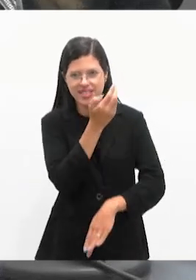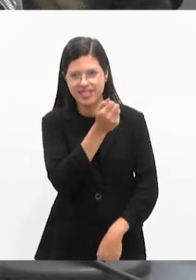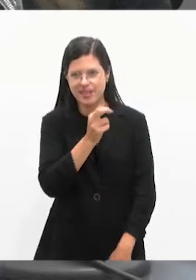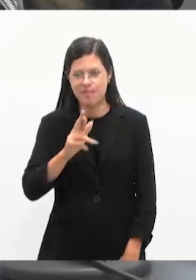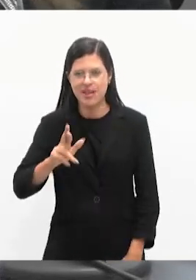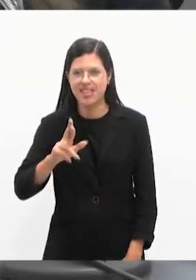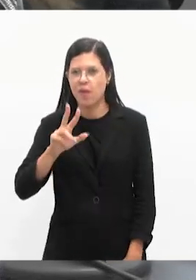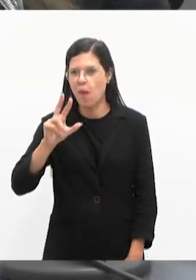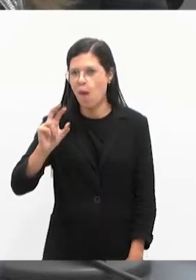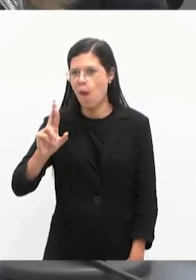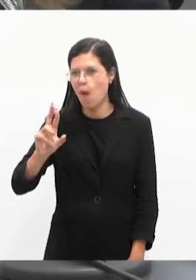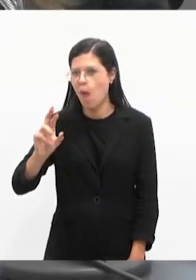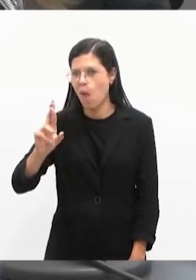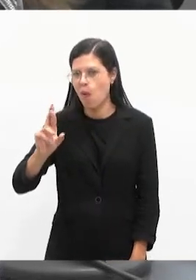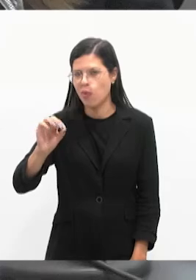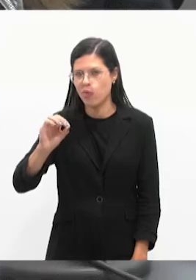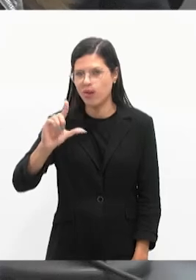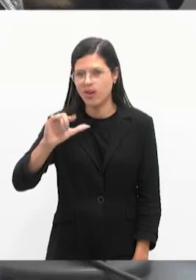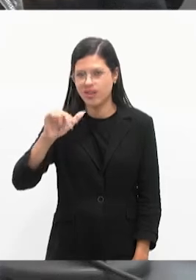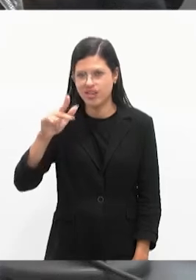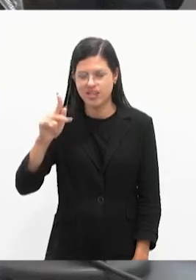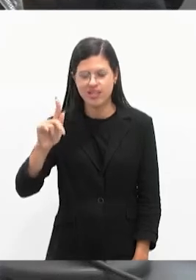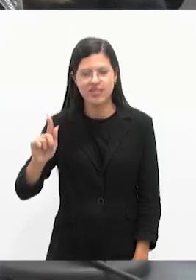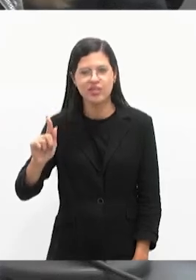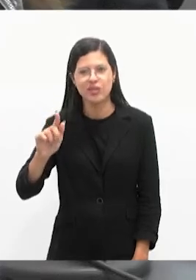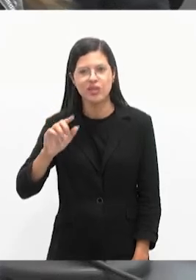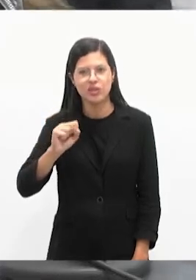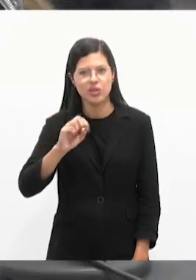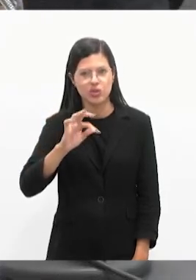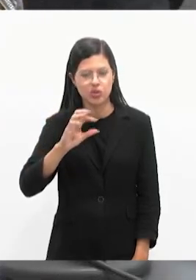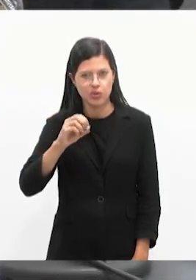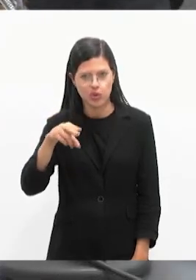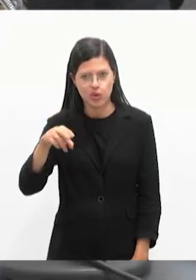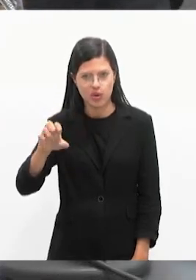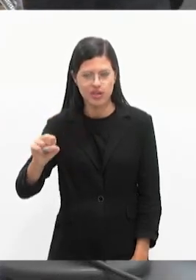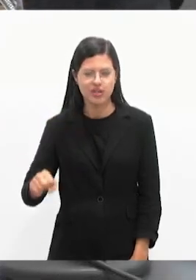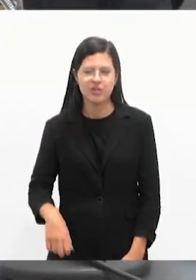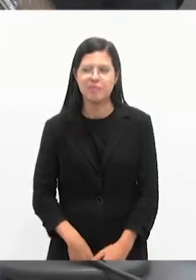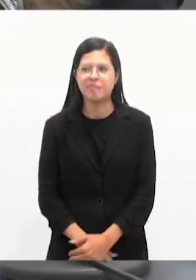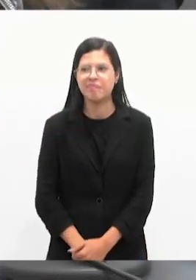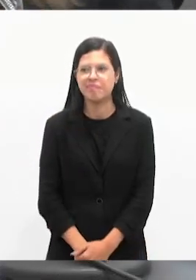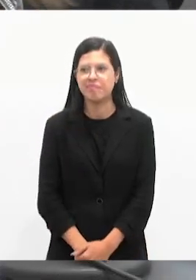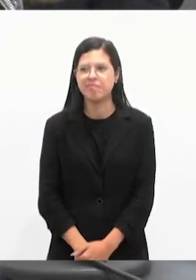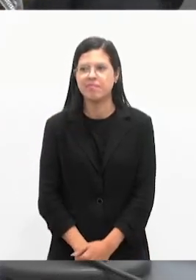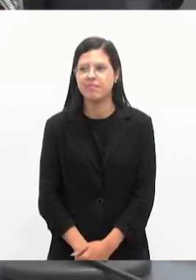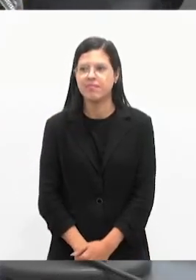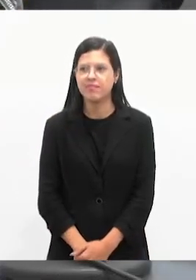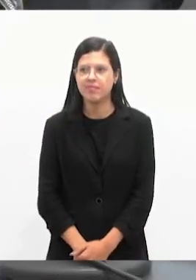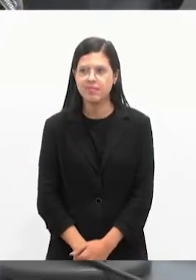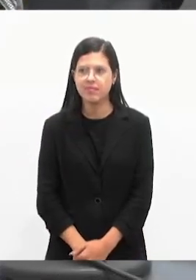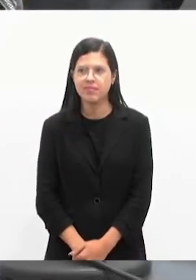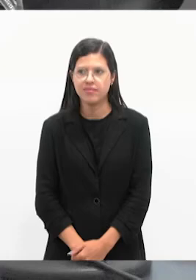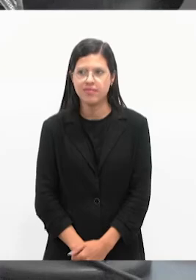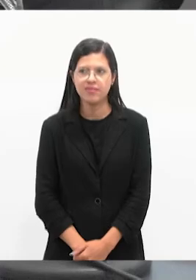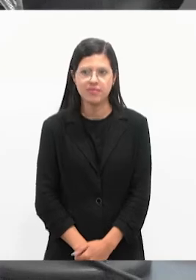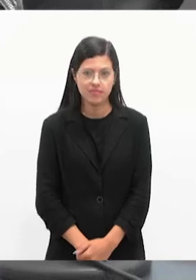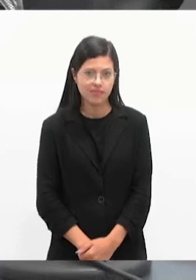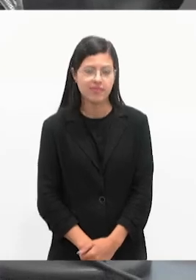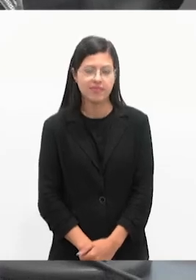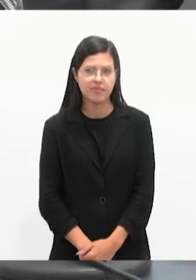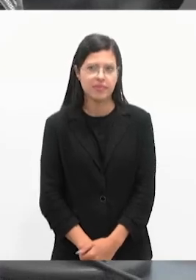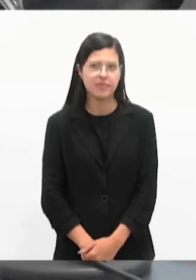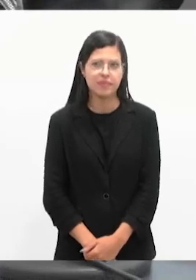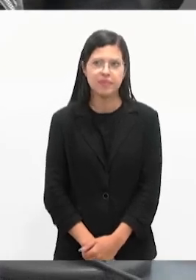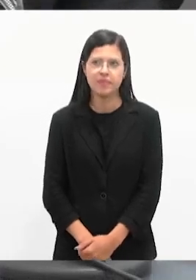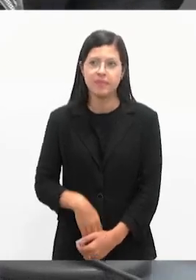bem frequentado pelo público mesmo, que é ligado à arte, à cultura. É difícil, o nome Mas tudo